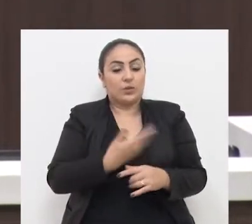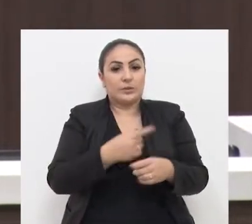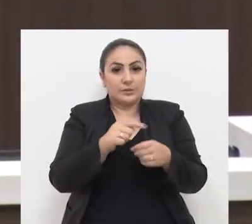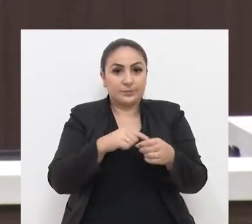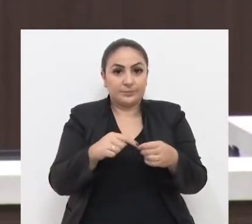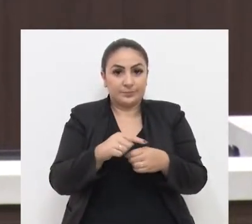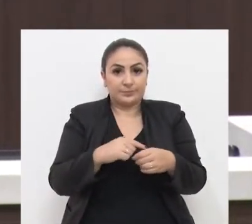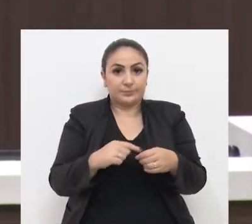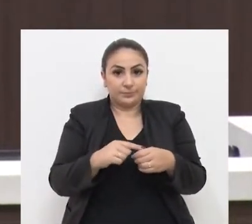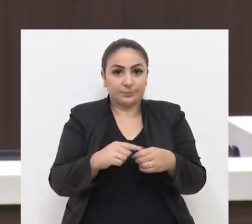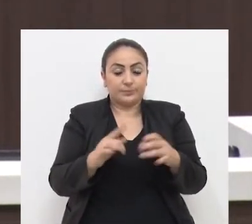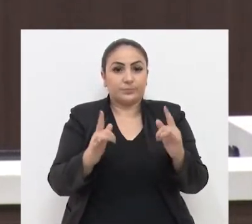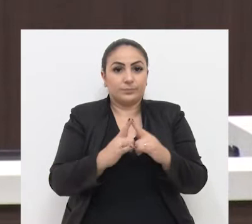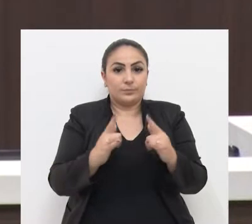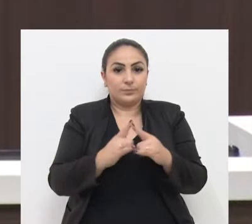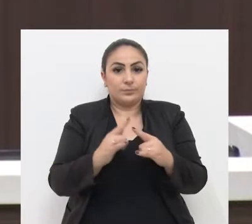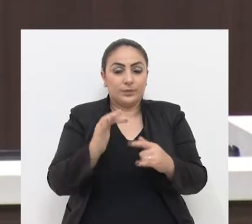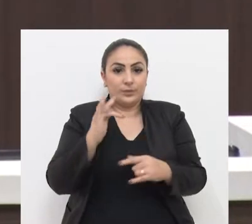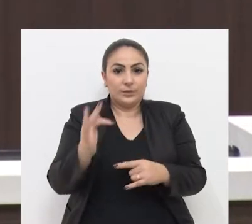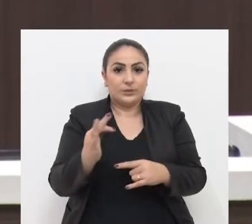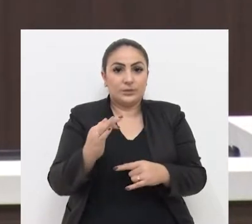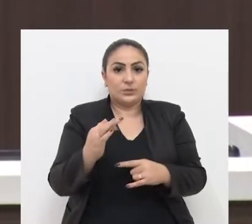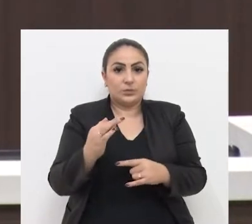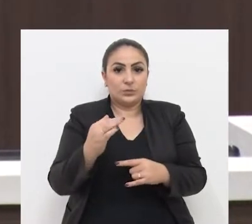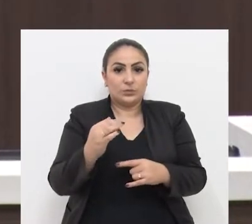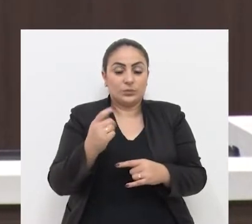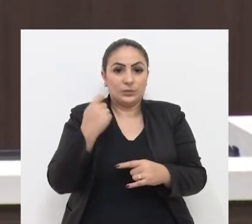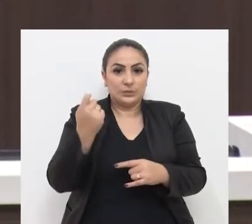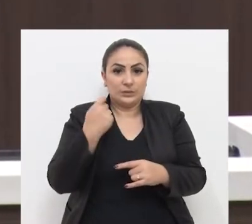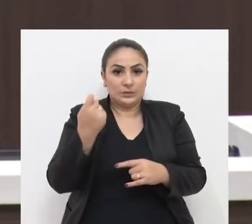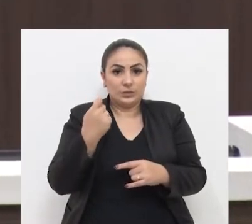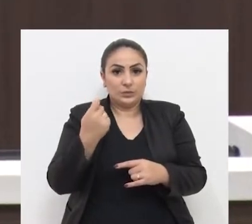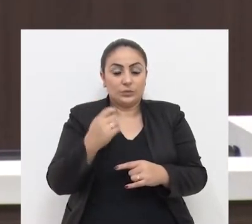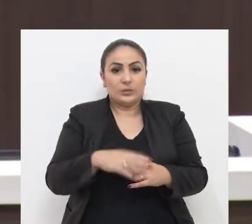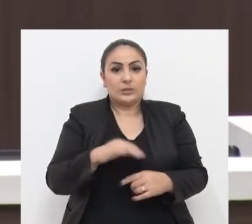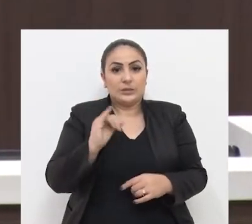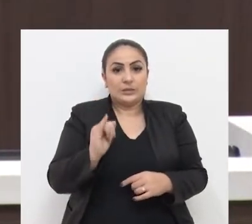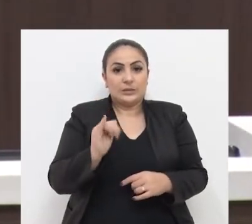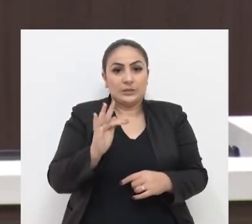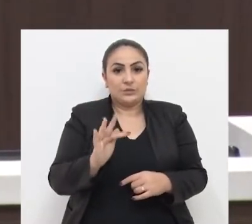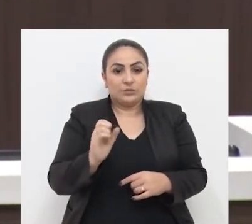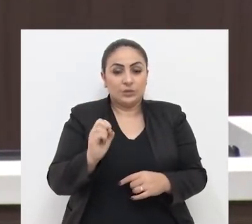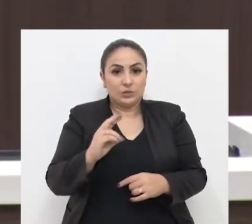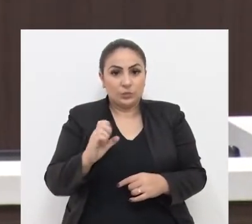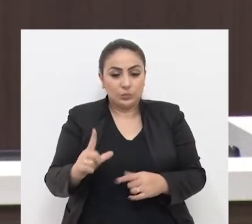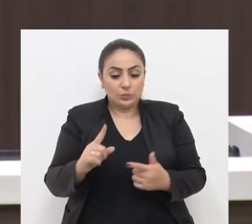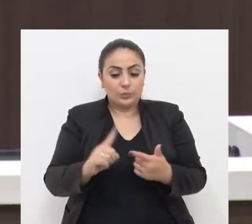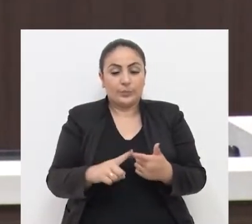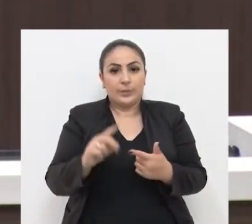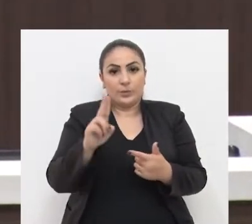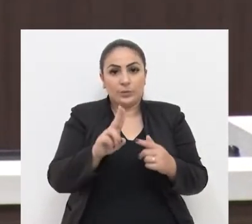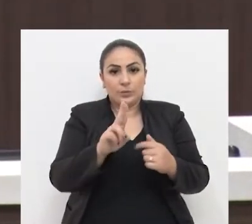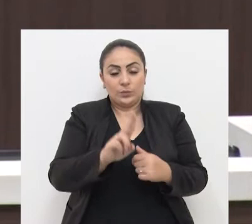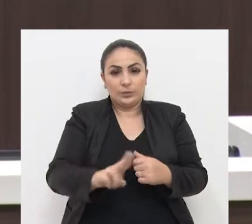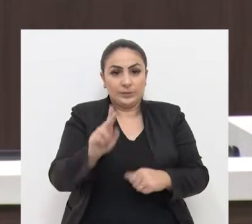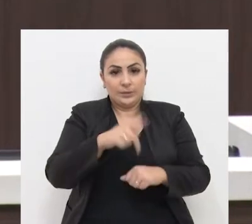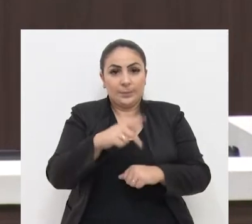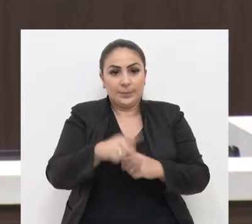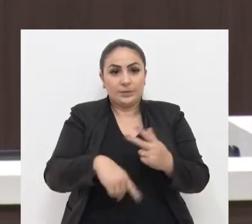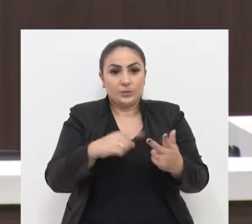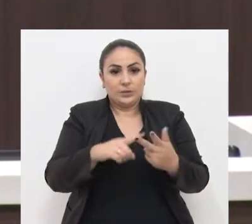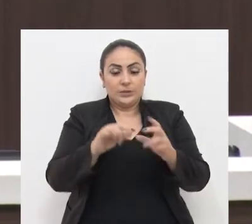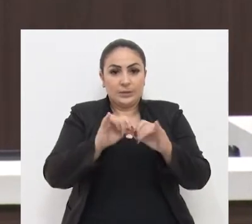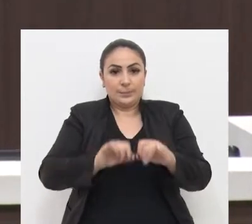nossa cidade, o Instituto Federal Sul-Rio-Grandense, o IFSUL, a Universidade de Passo Fundo e o